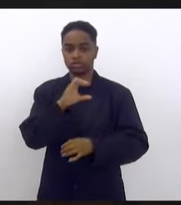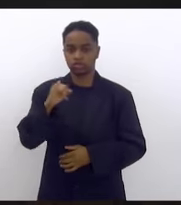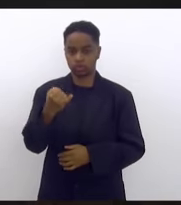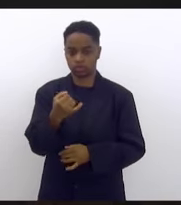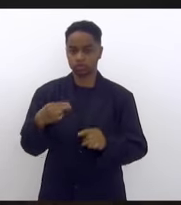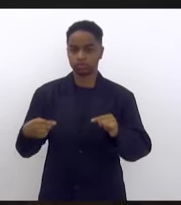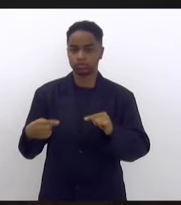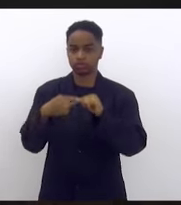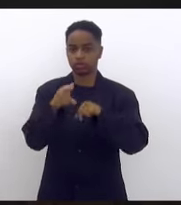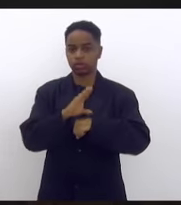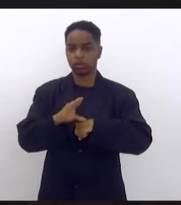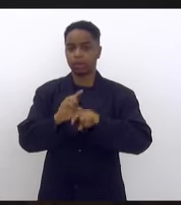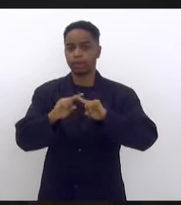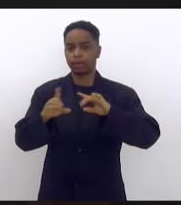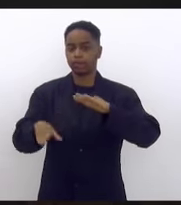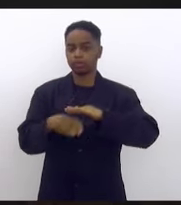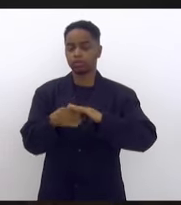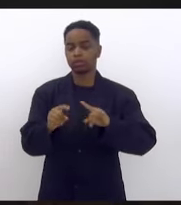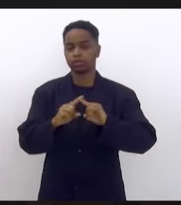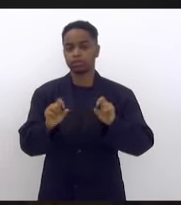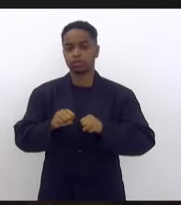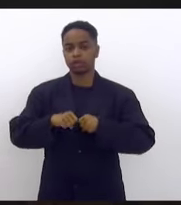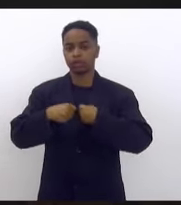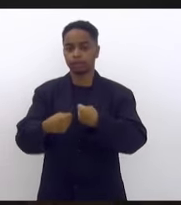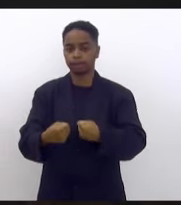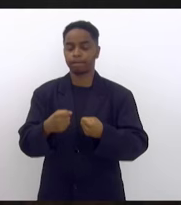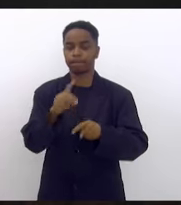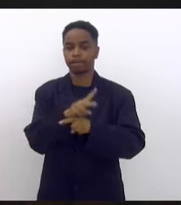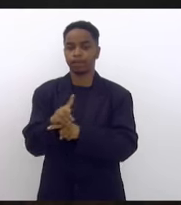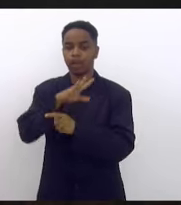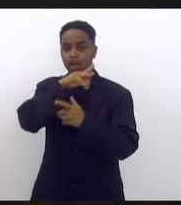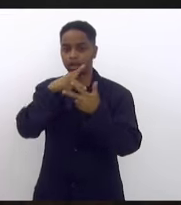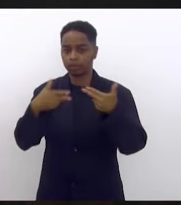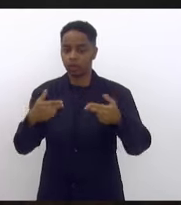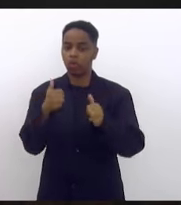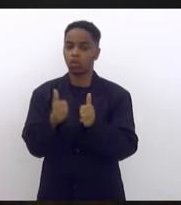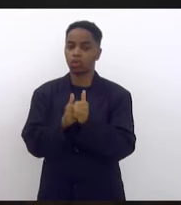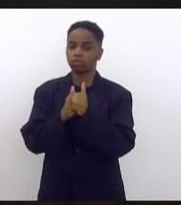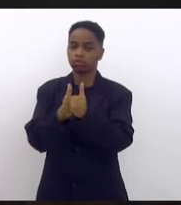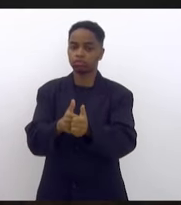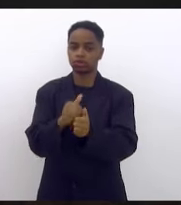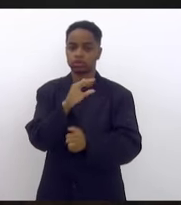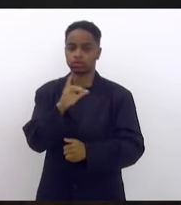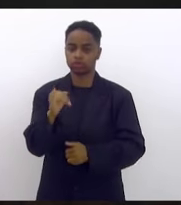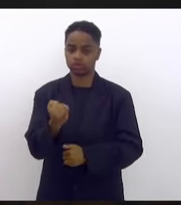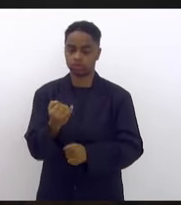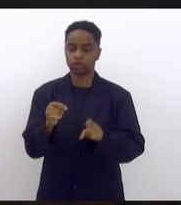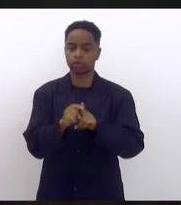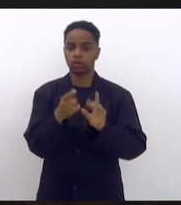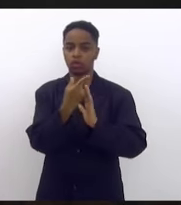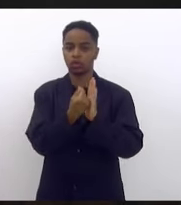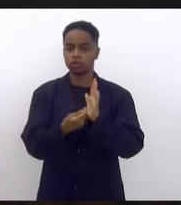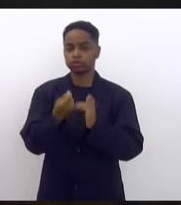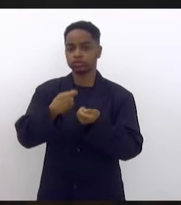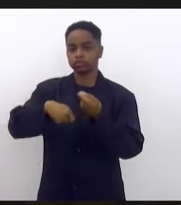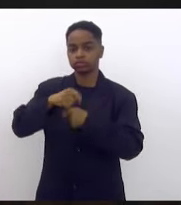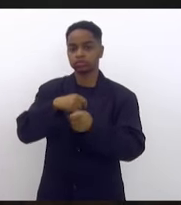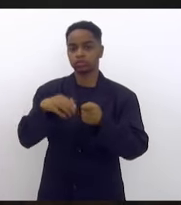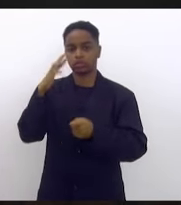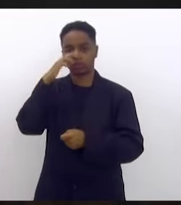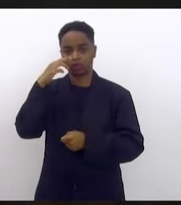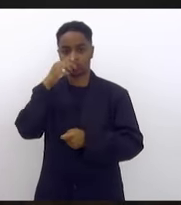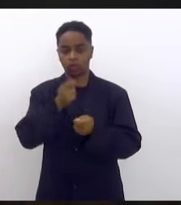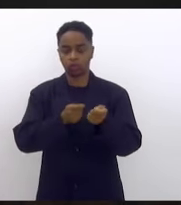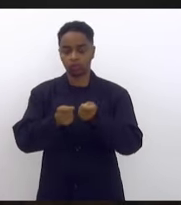com emendas, de Defesa e Proteção dos Animais, favorável com as emendas da CCJ, de Orçamento, Finanças,